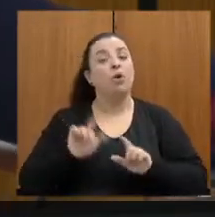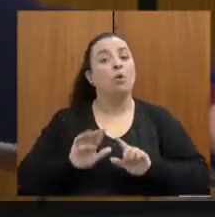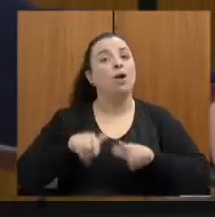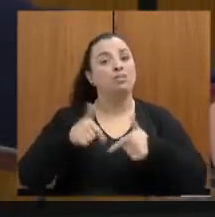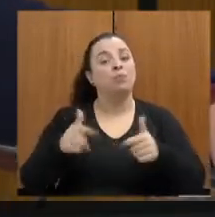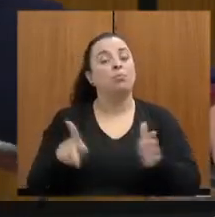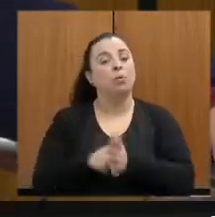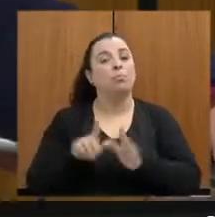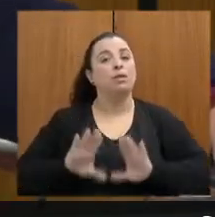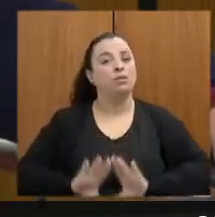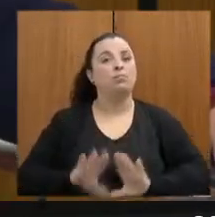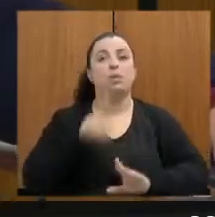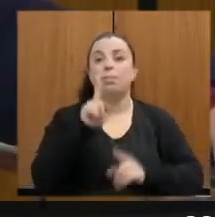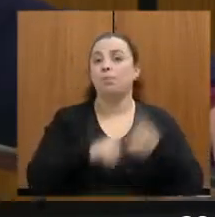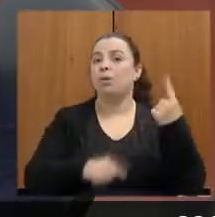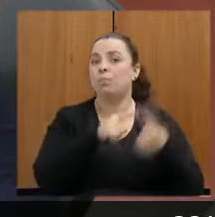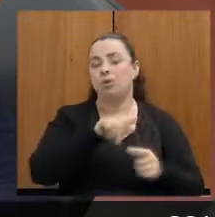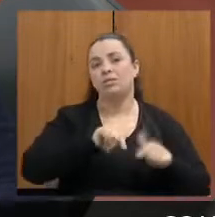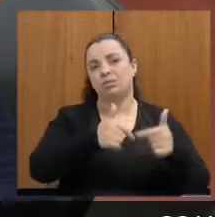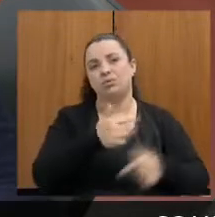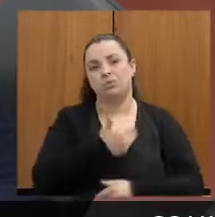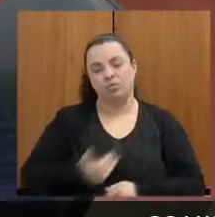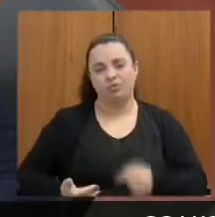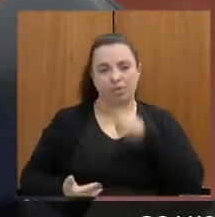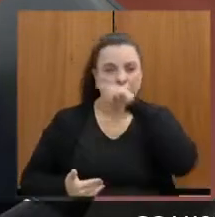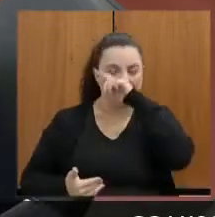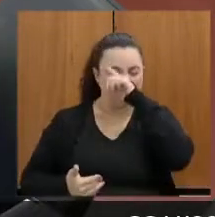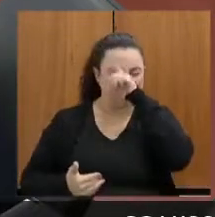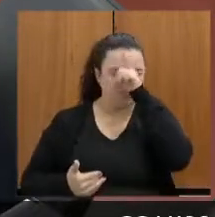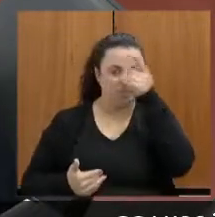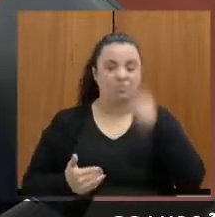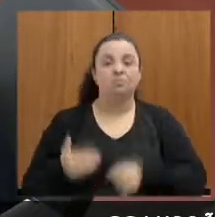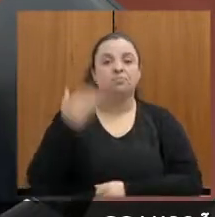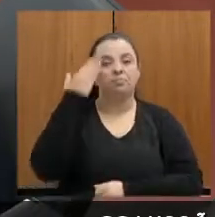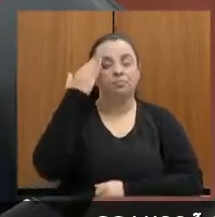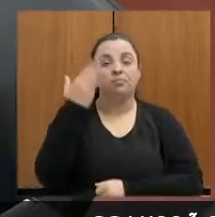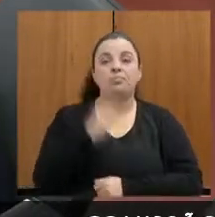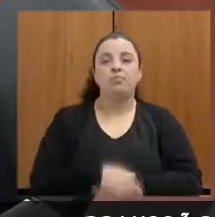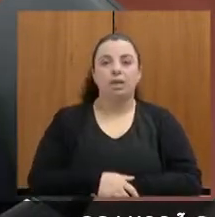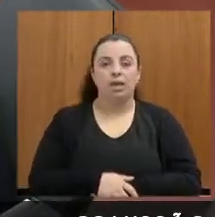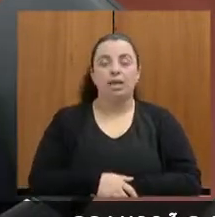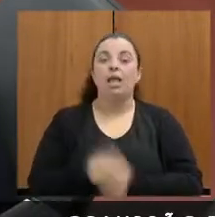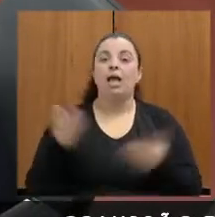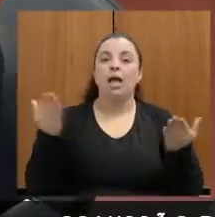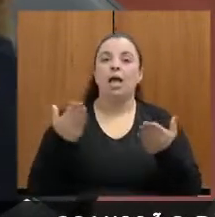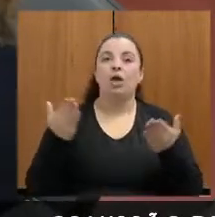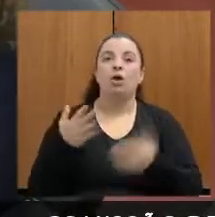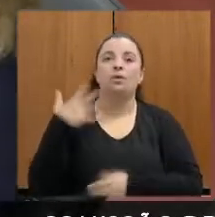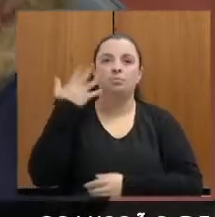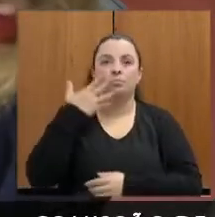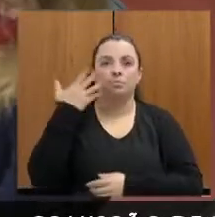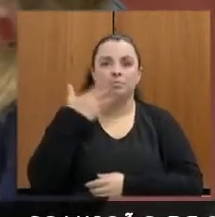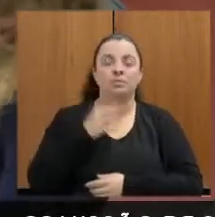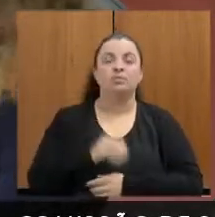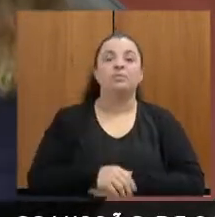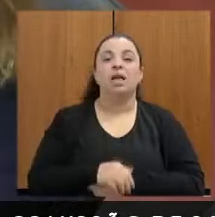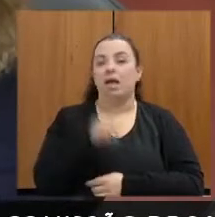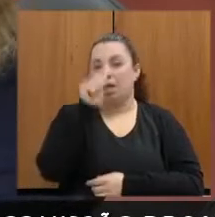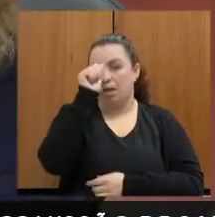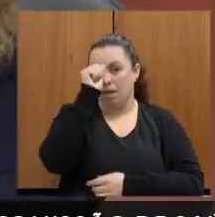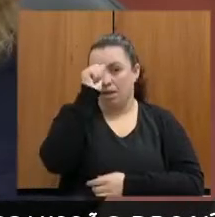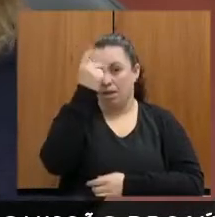obrigada por sua vez eu vou passar a palavra a senhora deputada Ana Paula